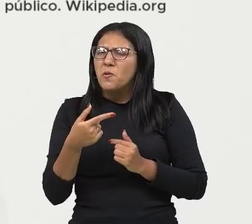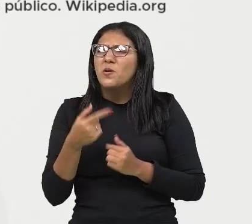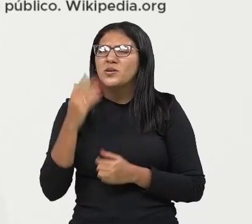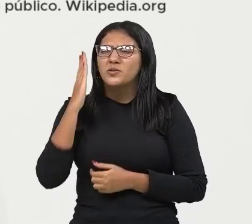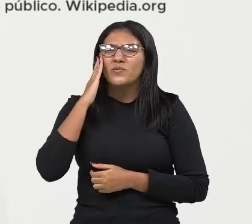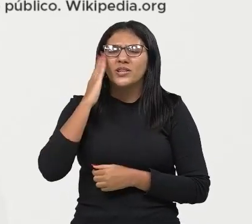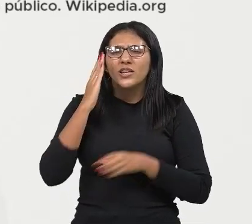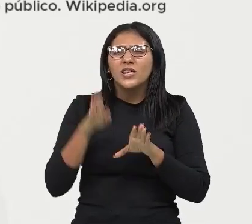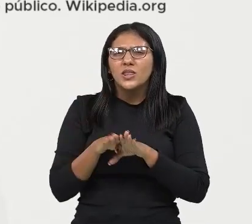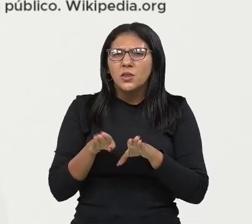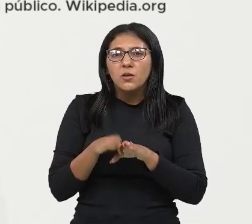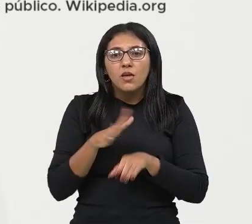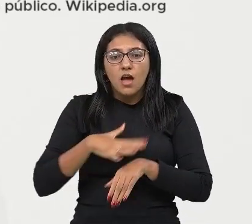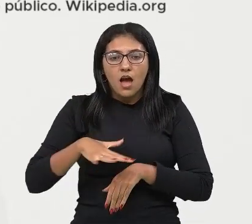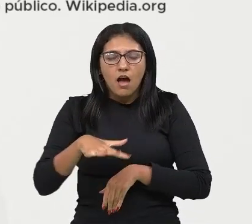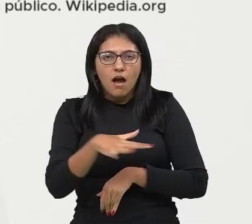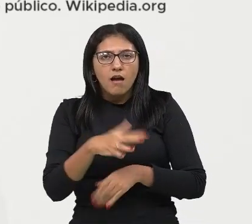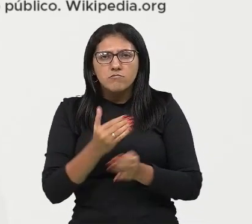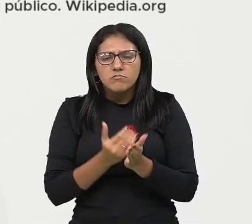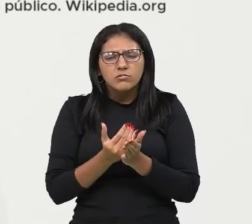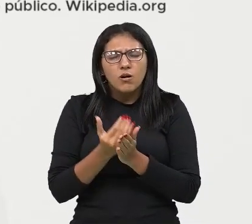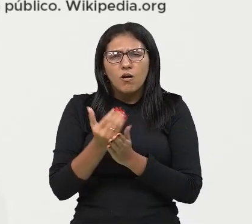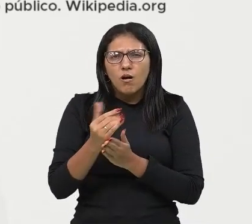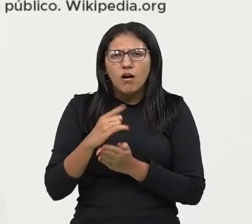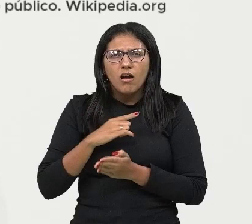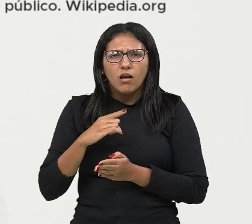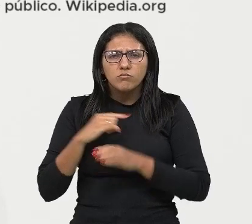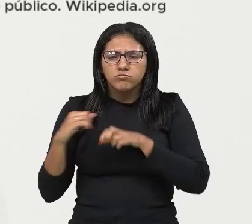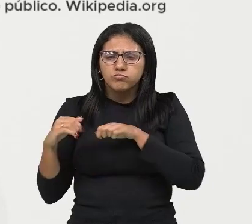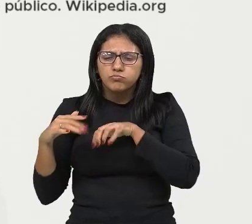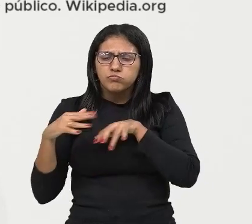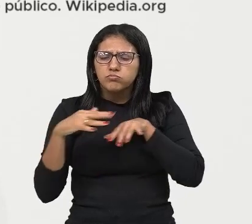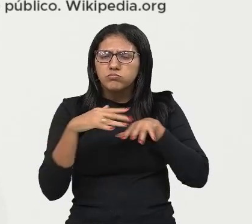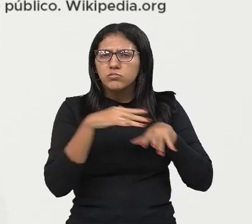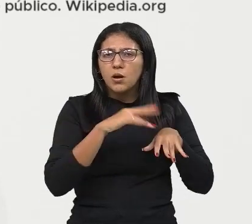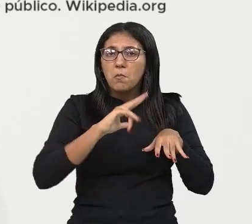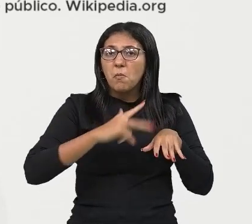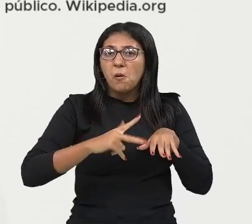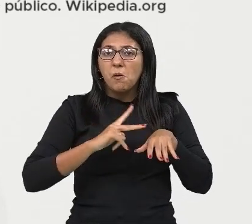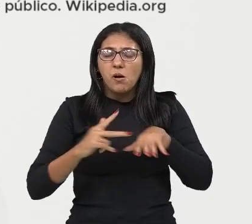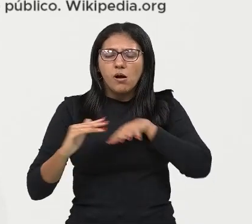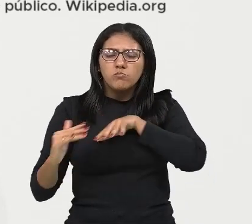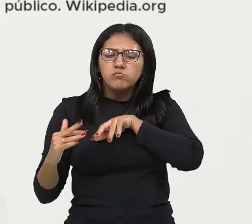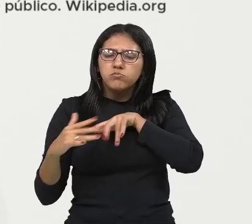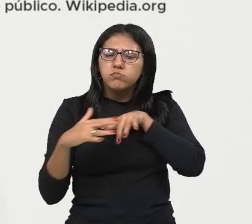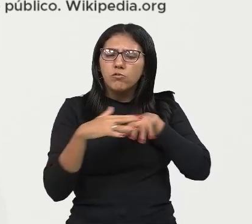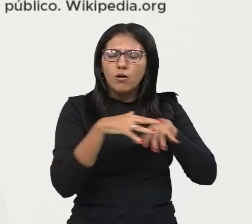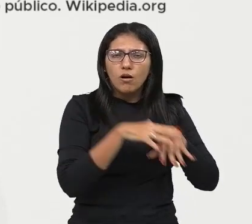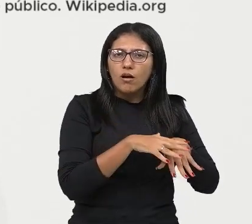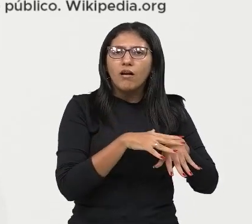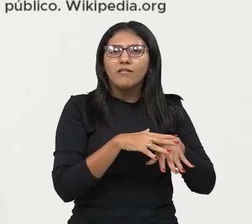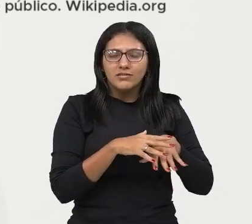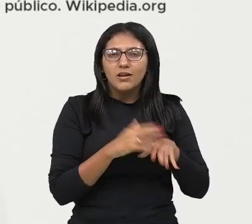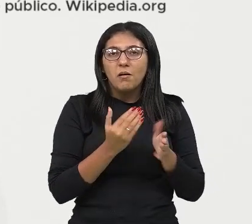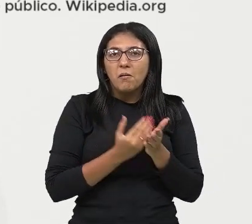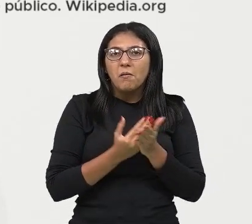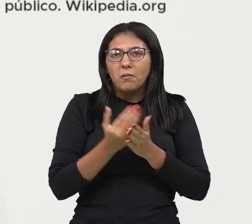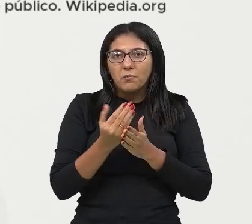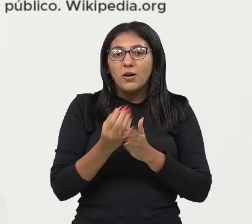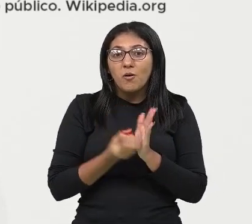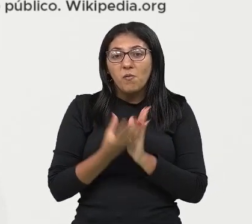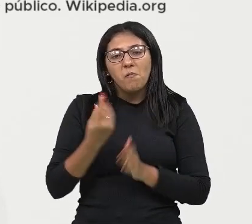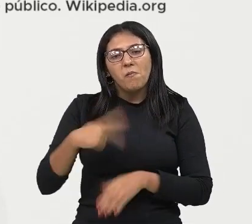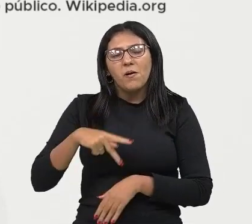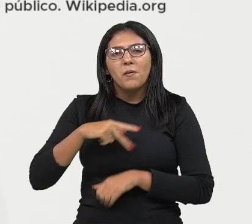as terras que começaram a ser ocupadas aí pelos portugueses acabaram formando o